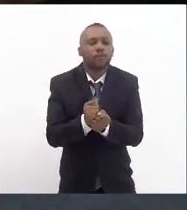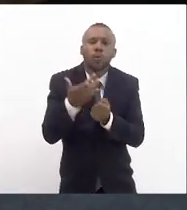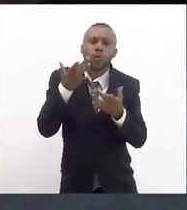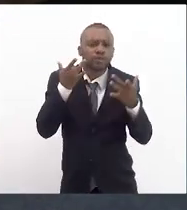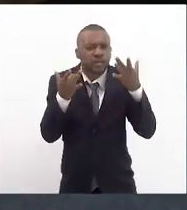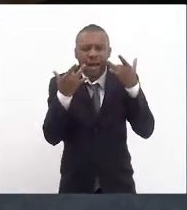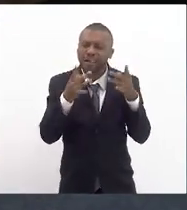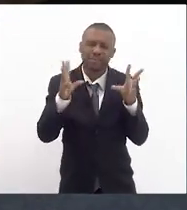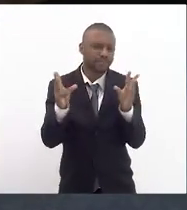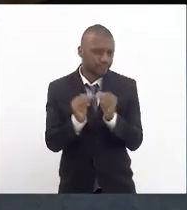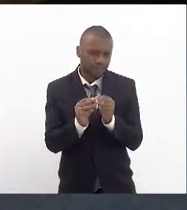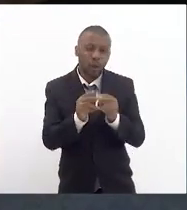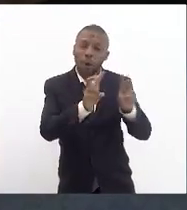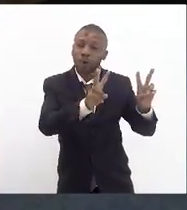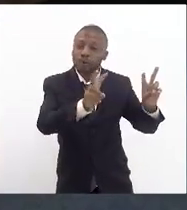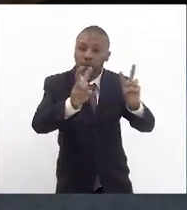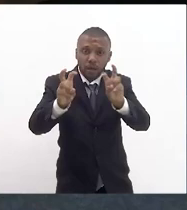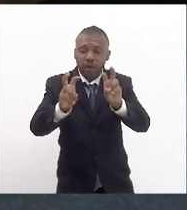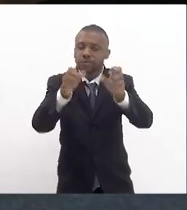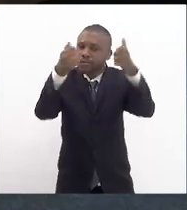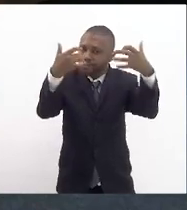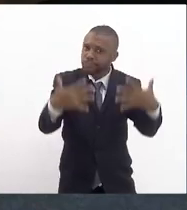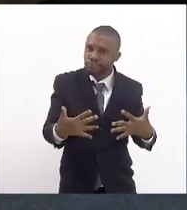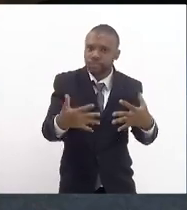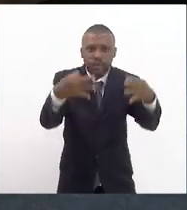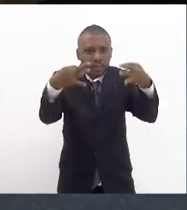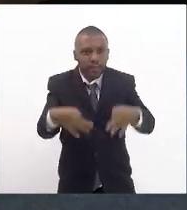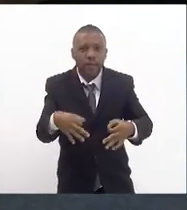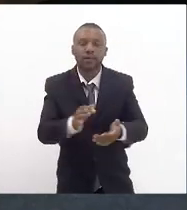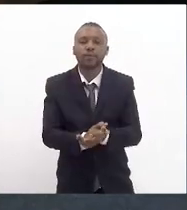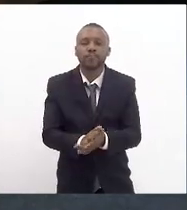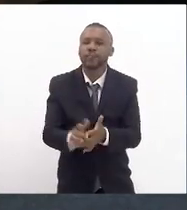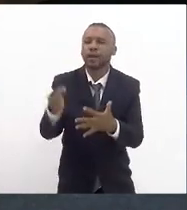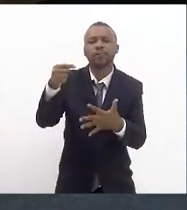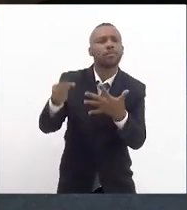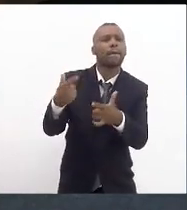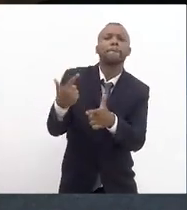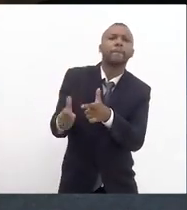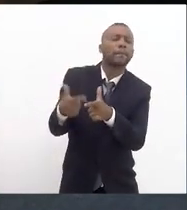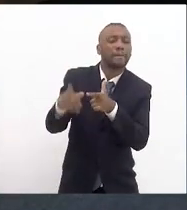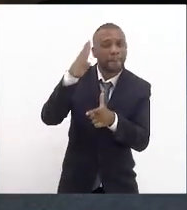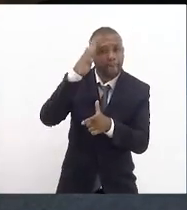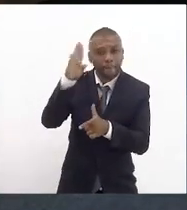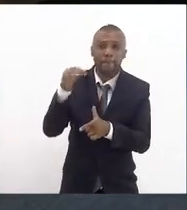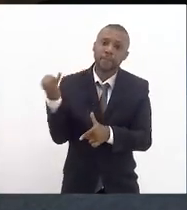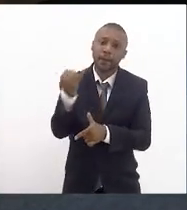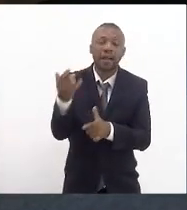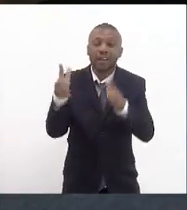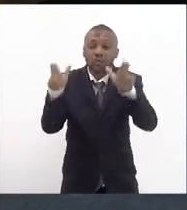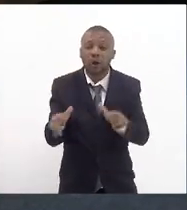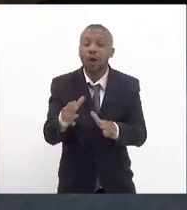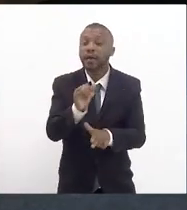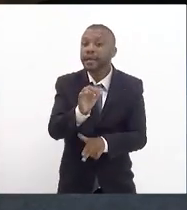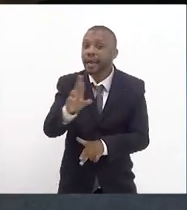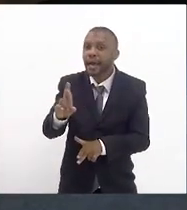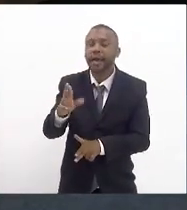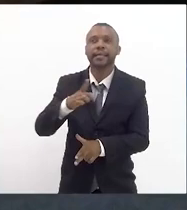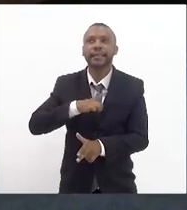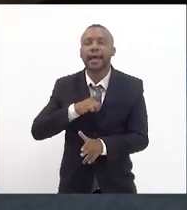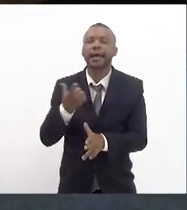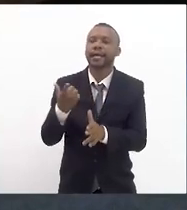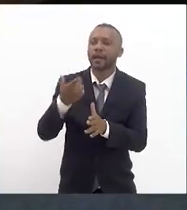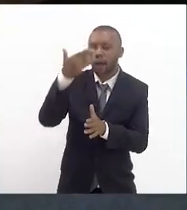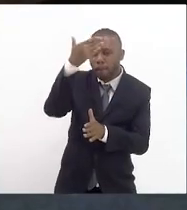em suma, que o assunto foi realizado, e as questões fundamentais. E depois, tipo imposto de renda, tem a malha fina,